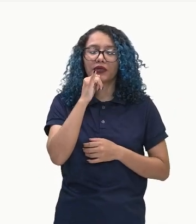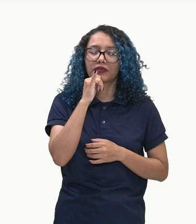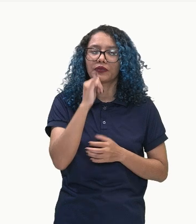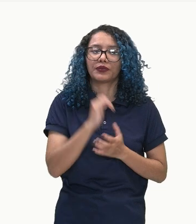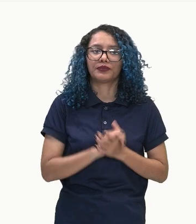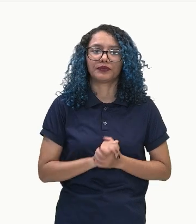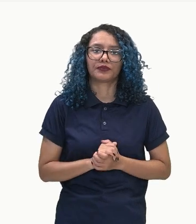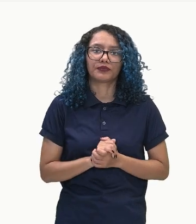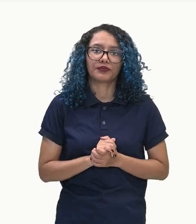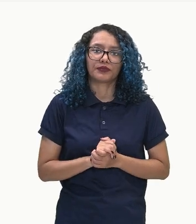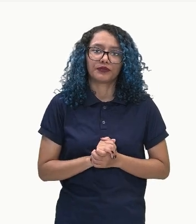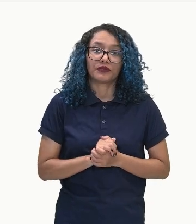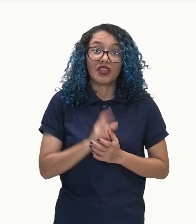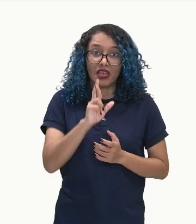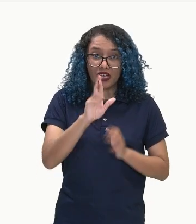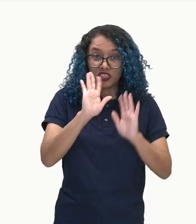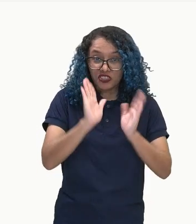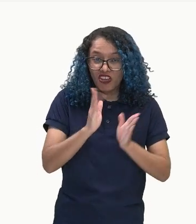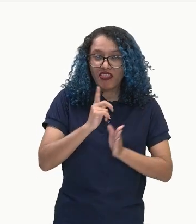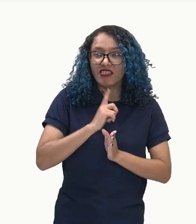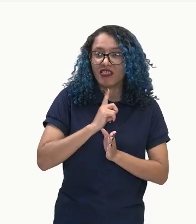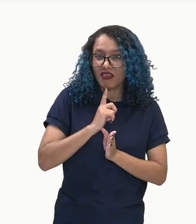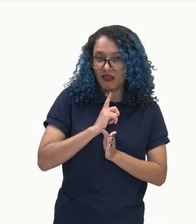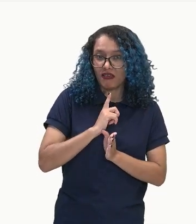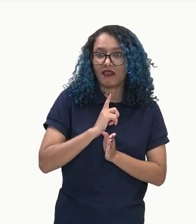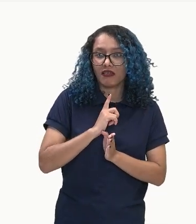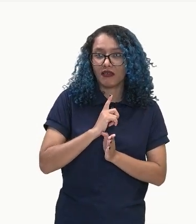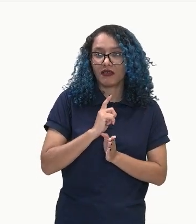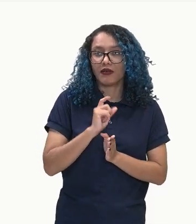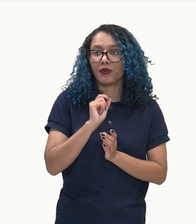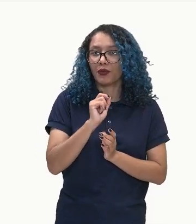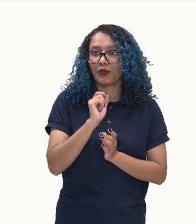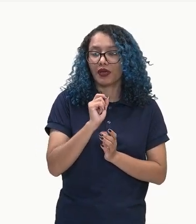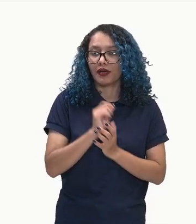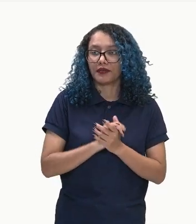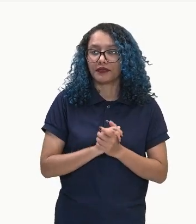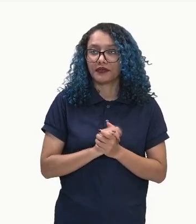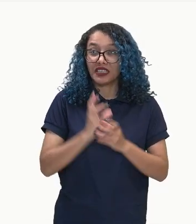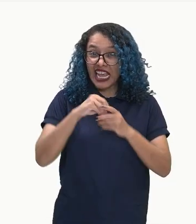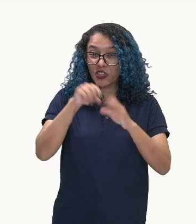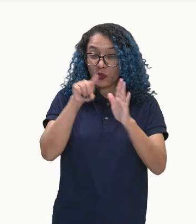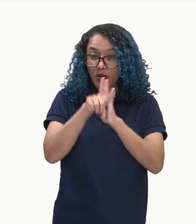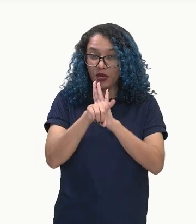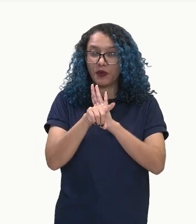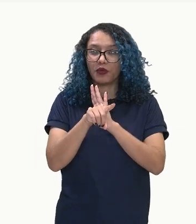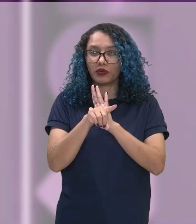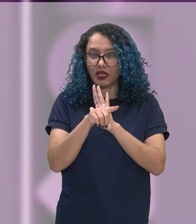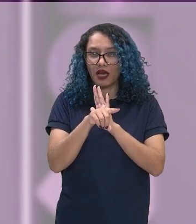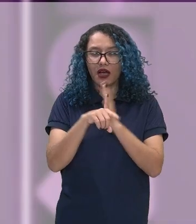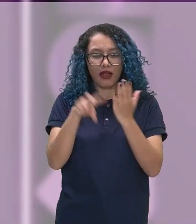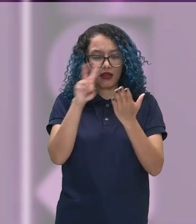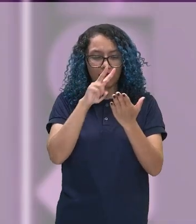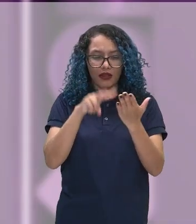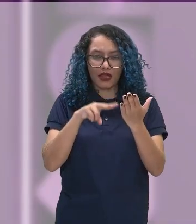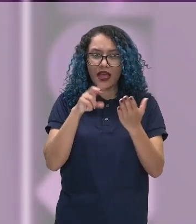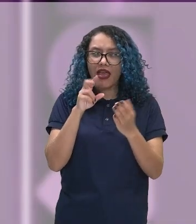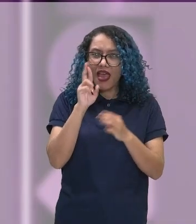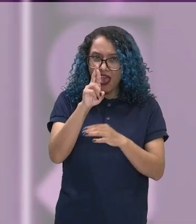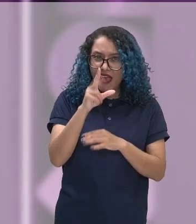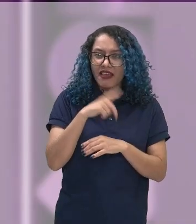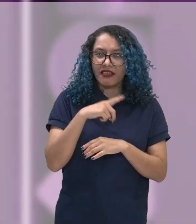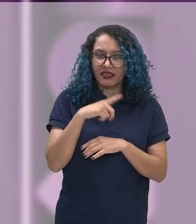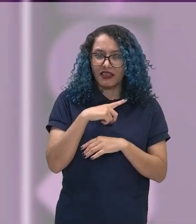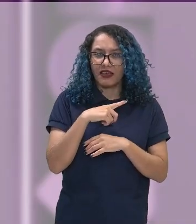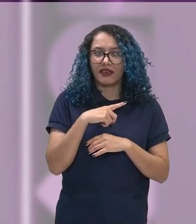tivermos o raio, se a questão nos der o raio, nós vamos dizer então que vamos usar